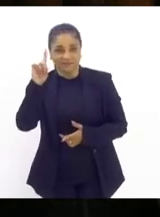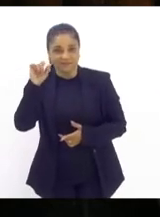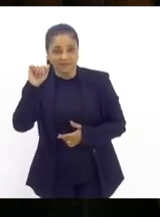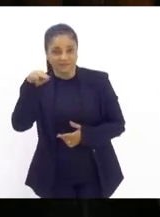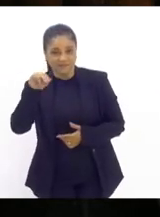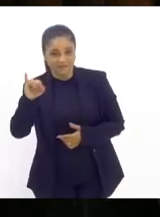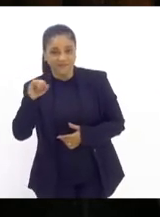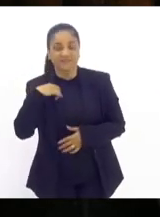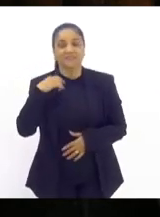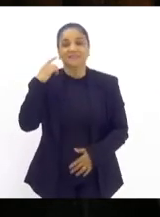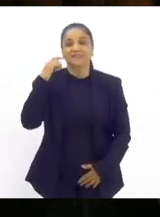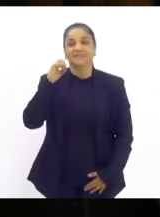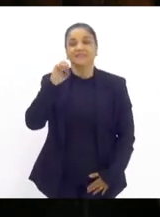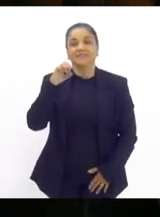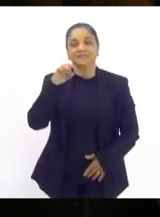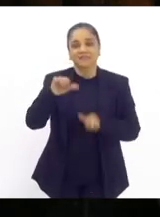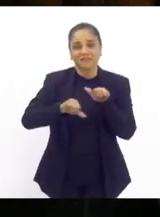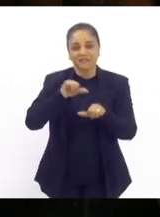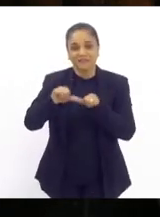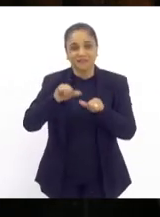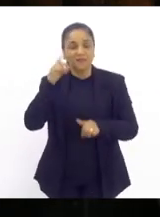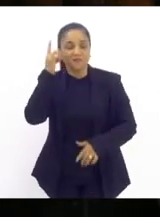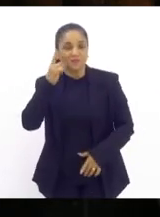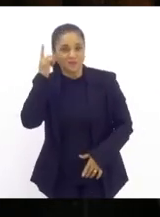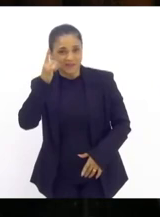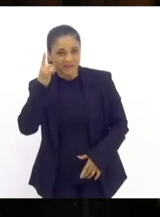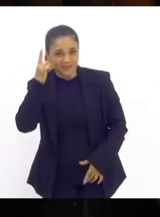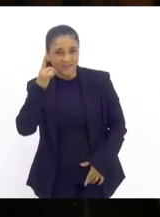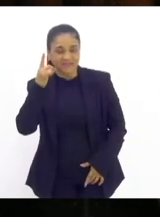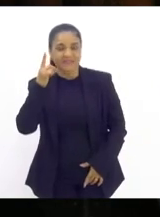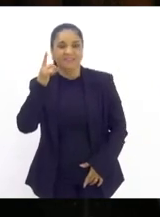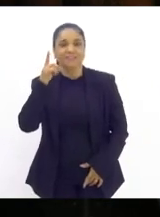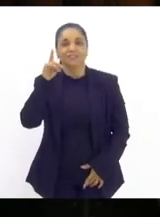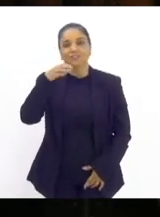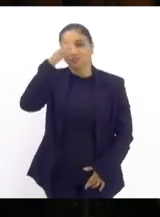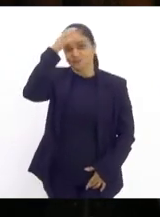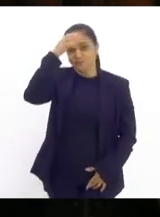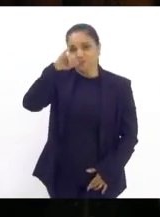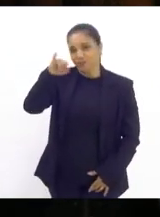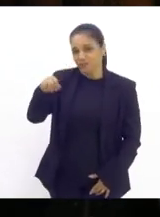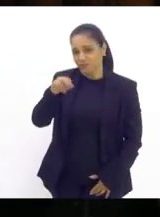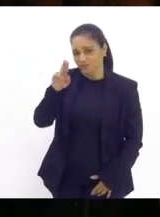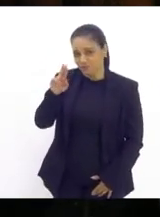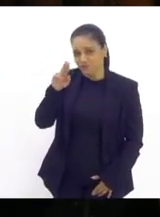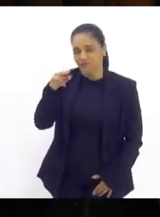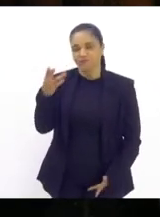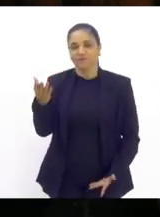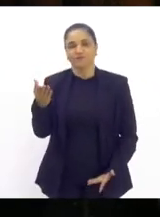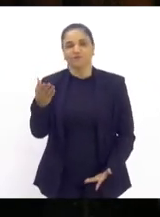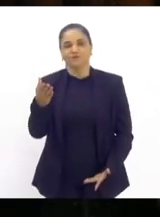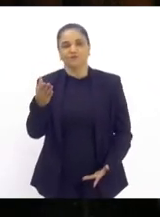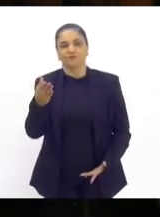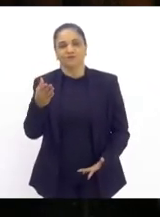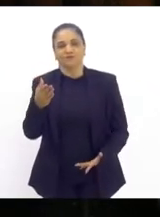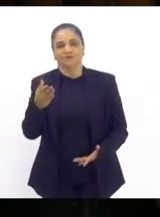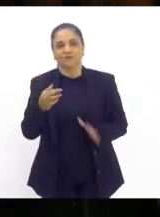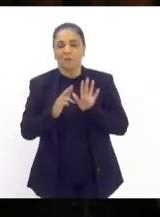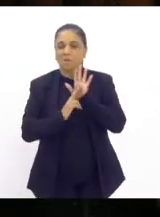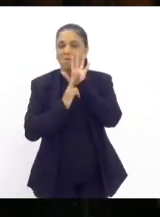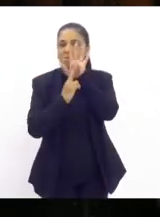Célia Jordão deputada tia Ju que